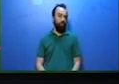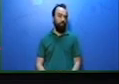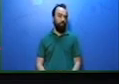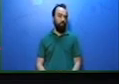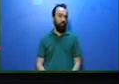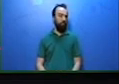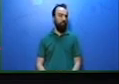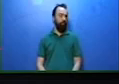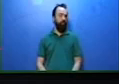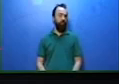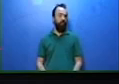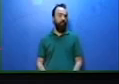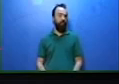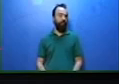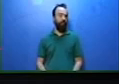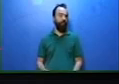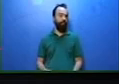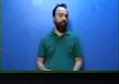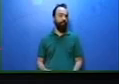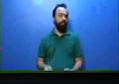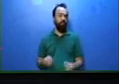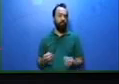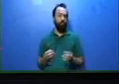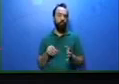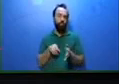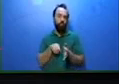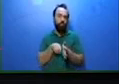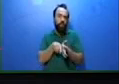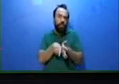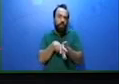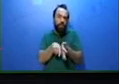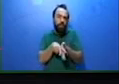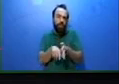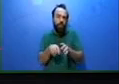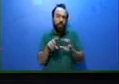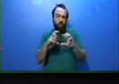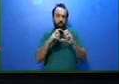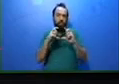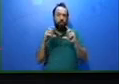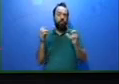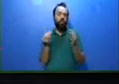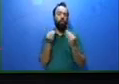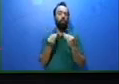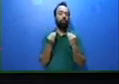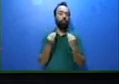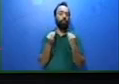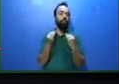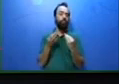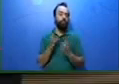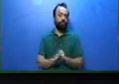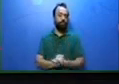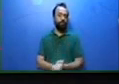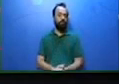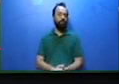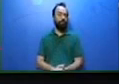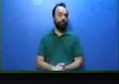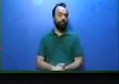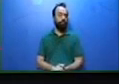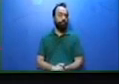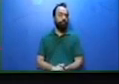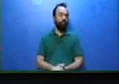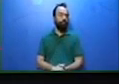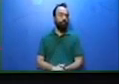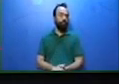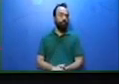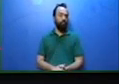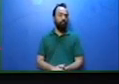E como analisar uma tirinha, tá? Você está com a tirinha aí na apostila, como que você vai analisar ela?